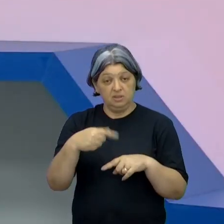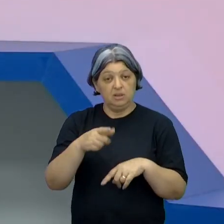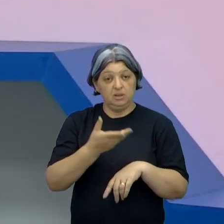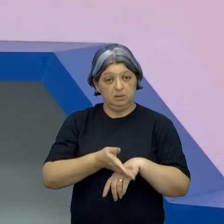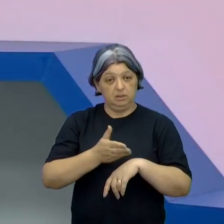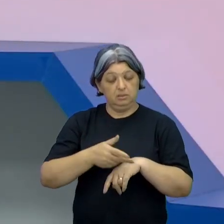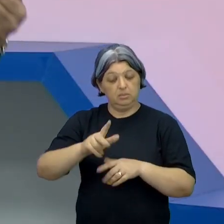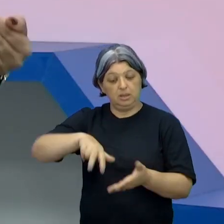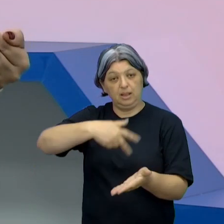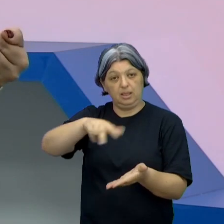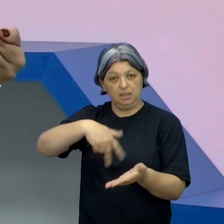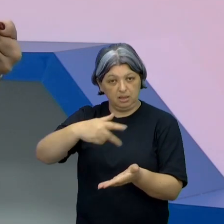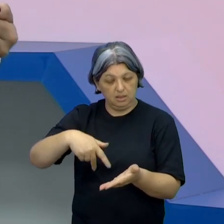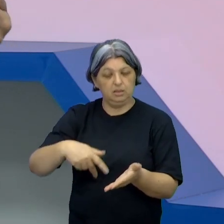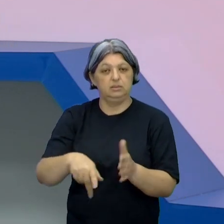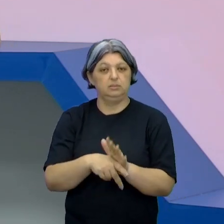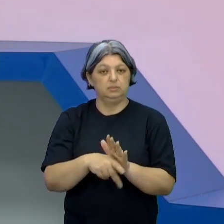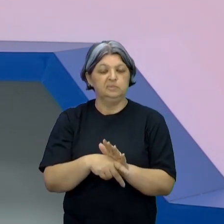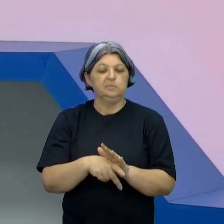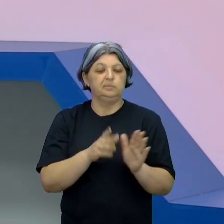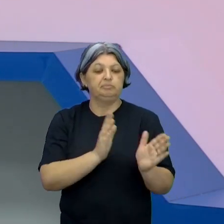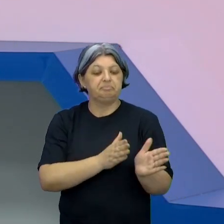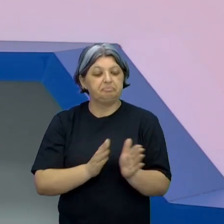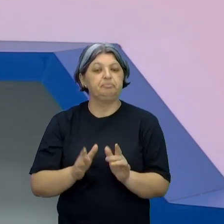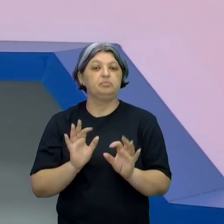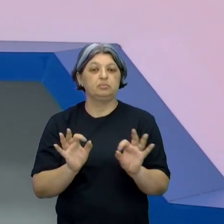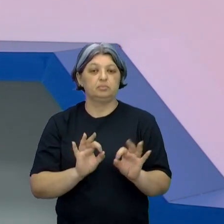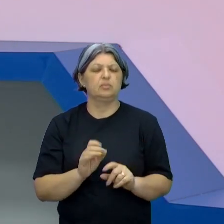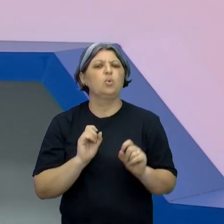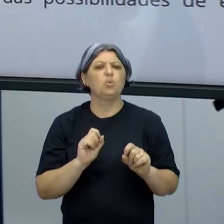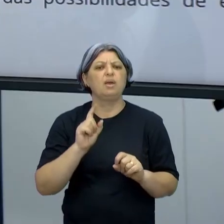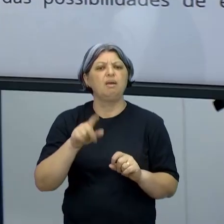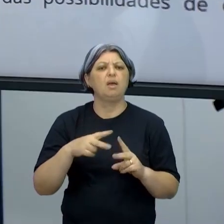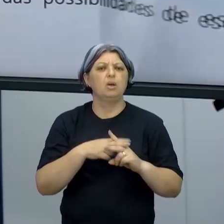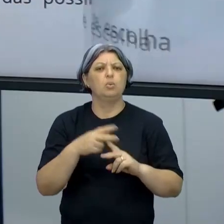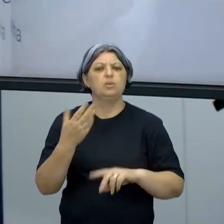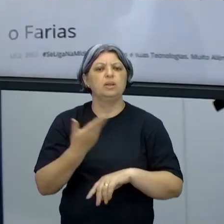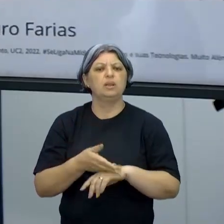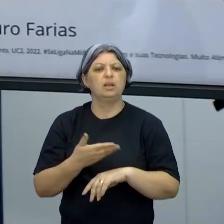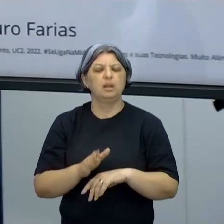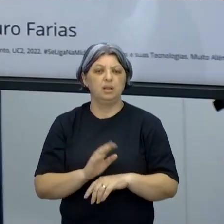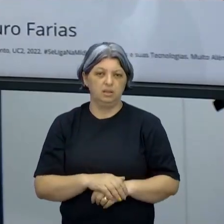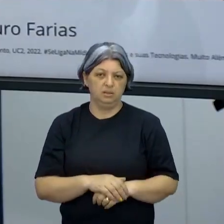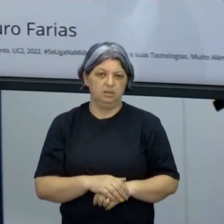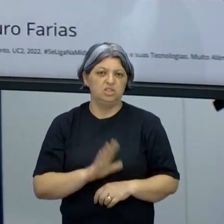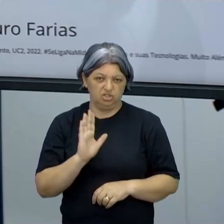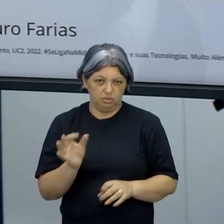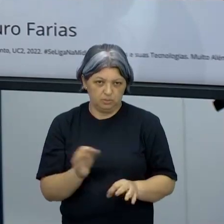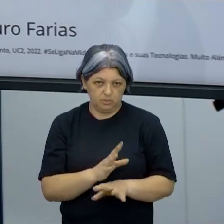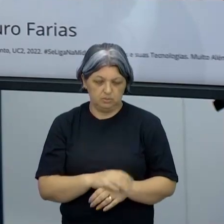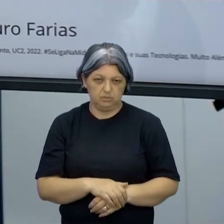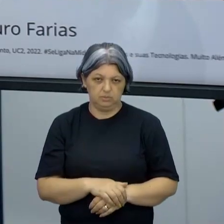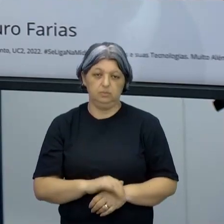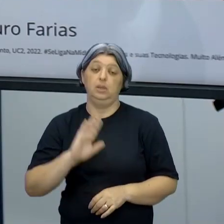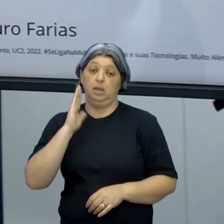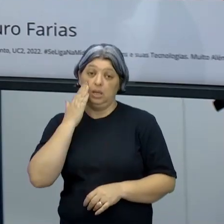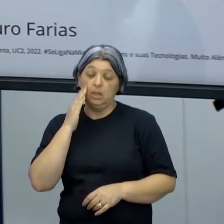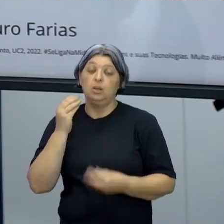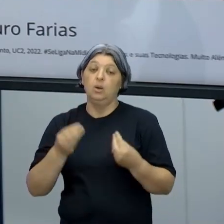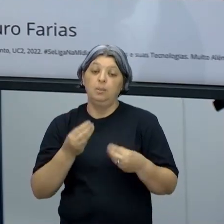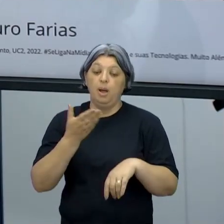você é da dança, da coreografia. O que é uma luta ensaiada? Olha, entendendo o processo de